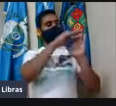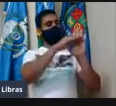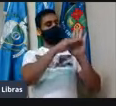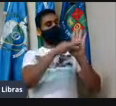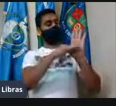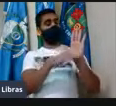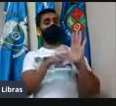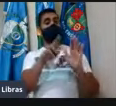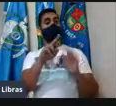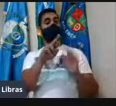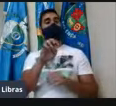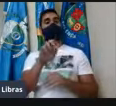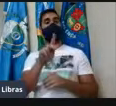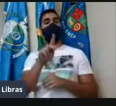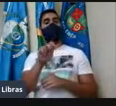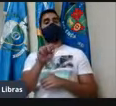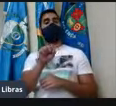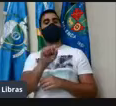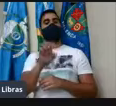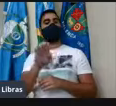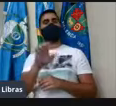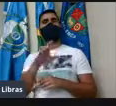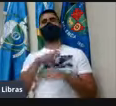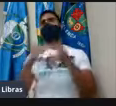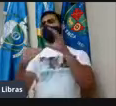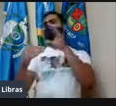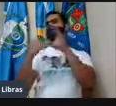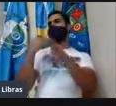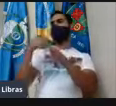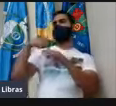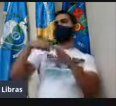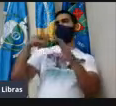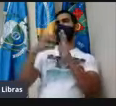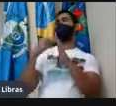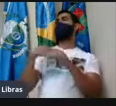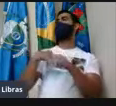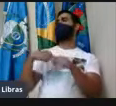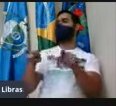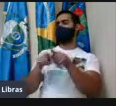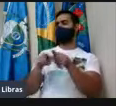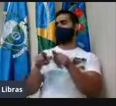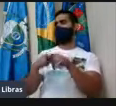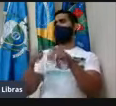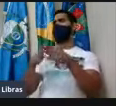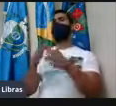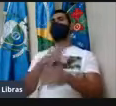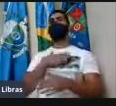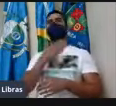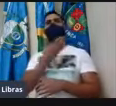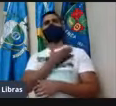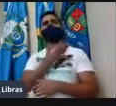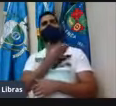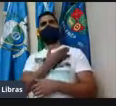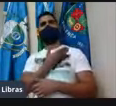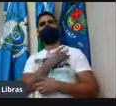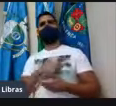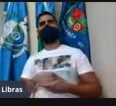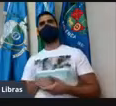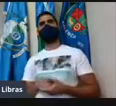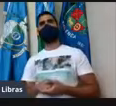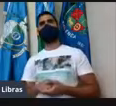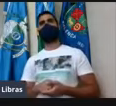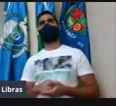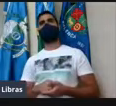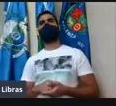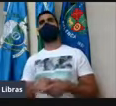dos repasses que o senhor mandasse aqui para essa casa, e eu pedi a ele, que é um amigo, que assim